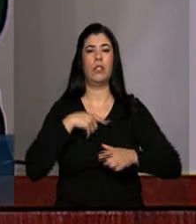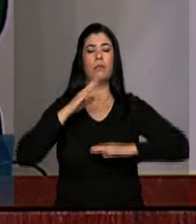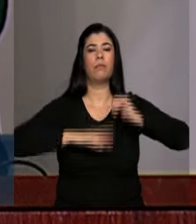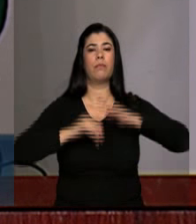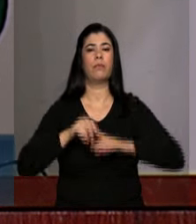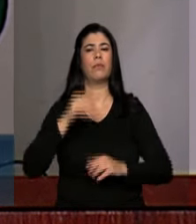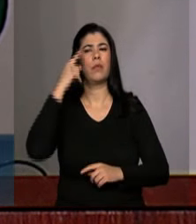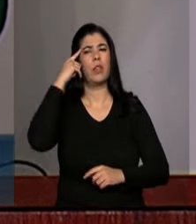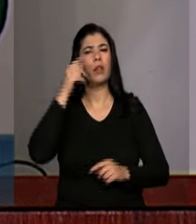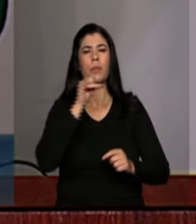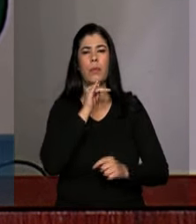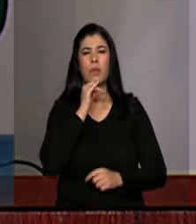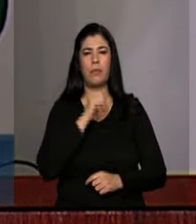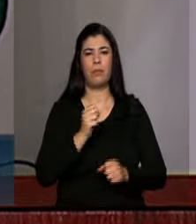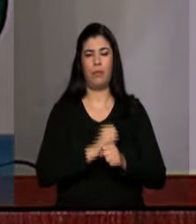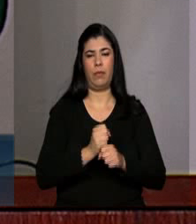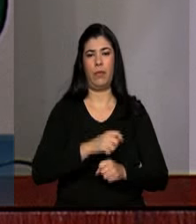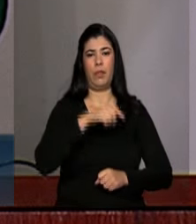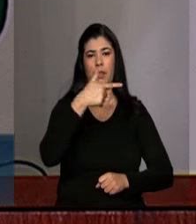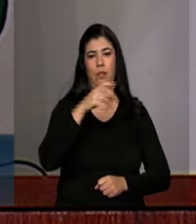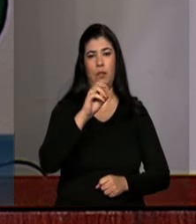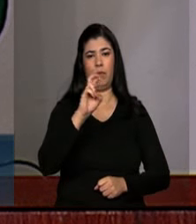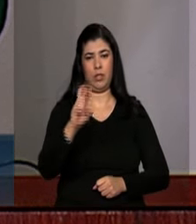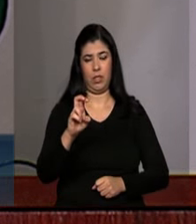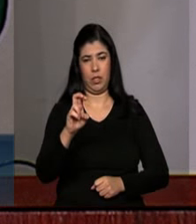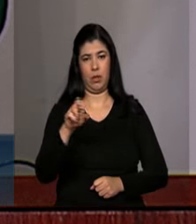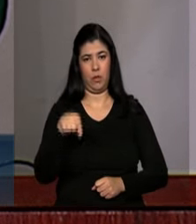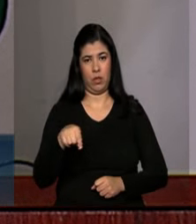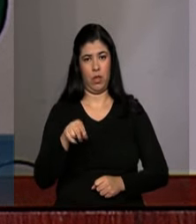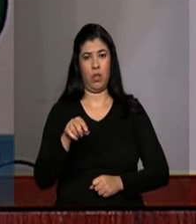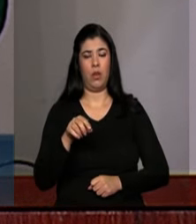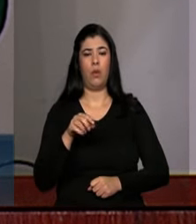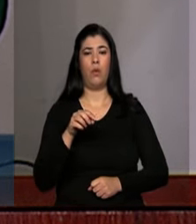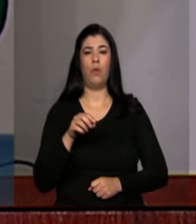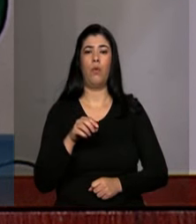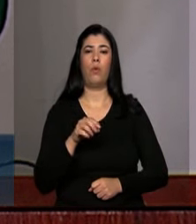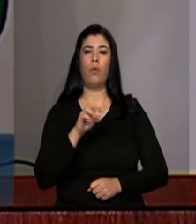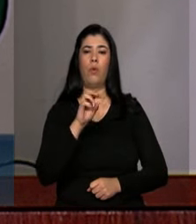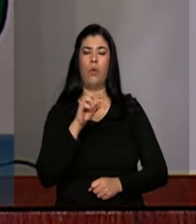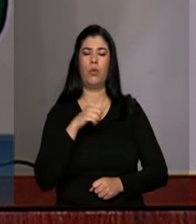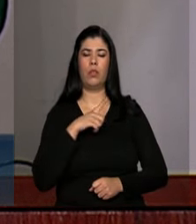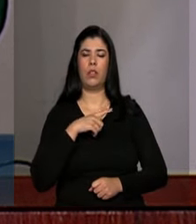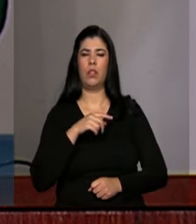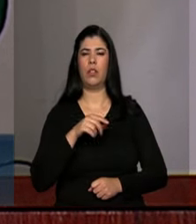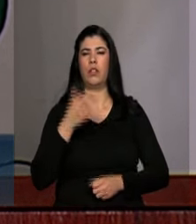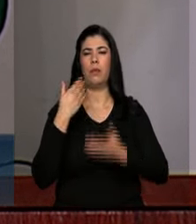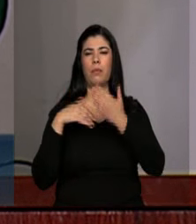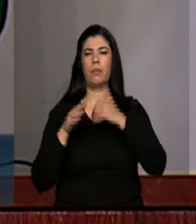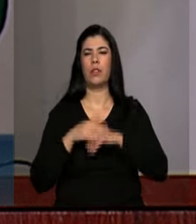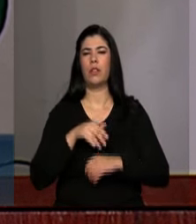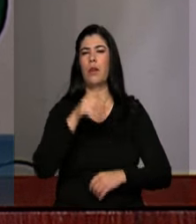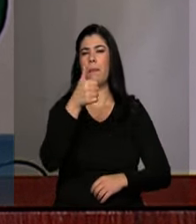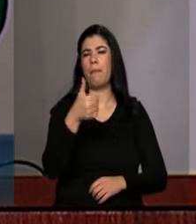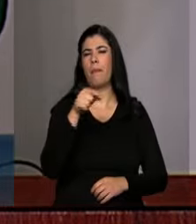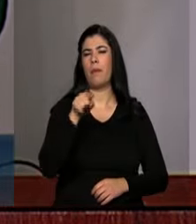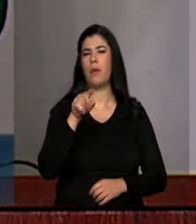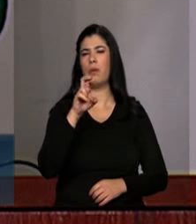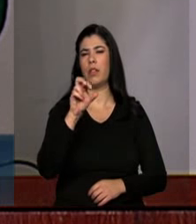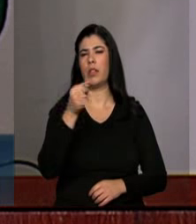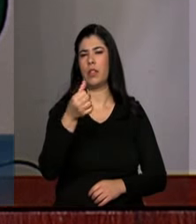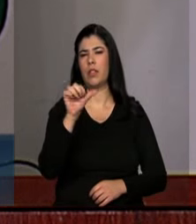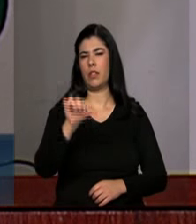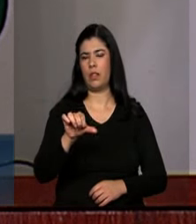em 2005 o Ministério contava com 1.008 diplomatas. Hoje somos 1.569, dos